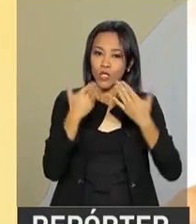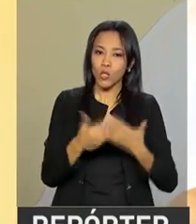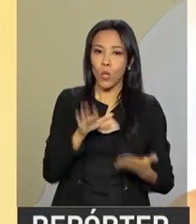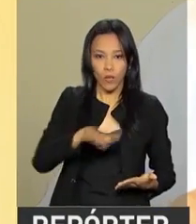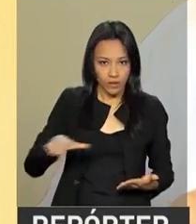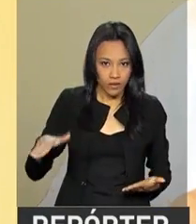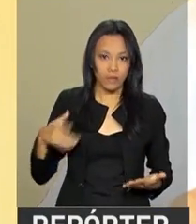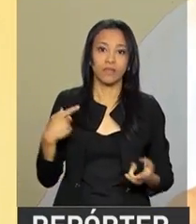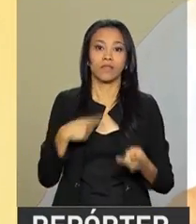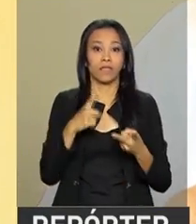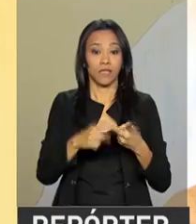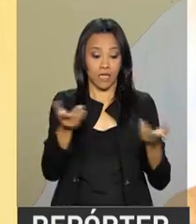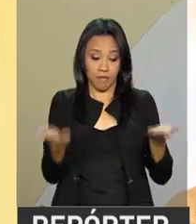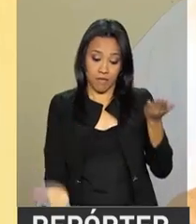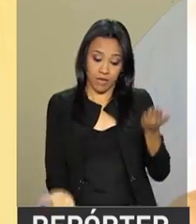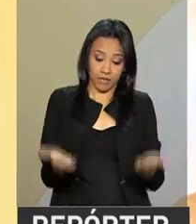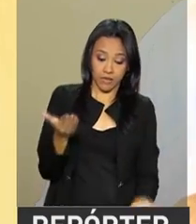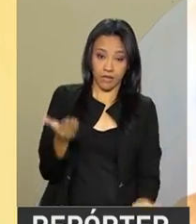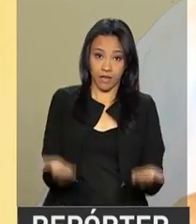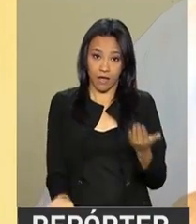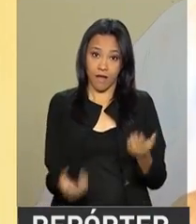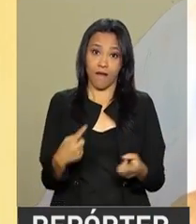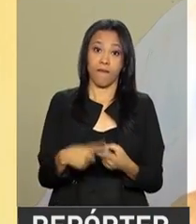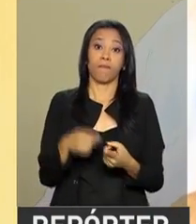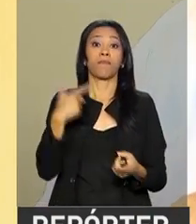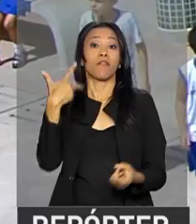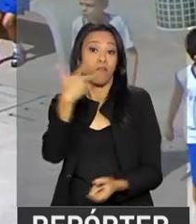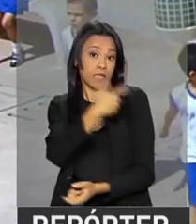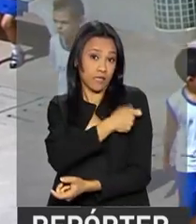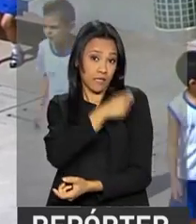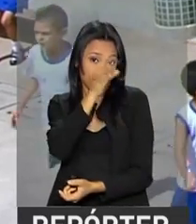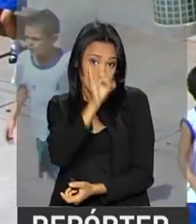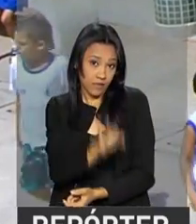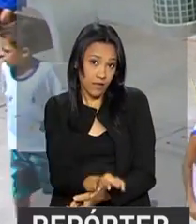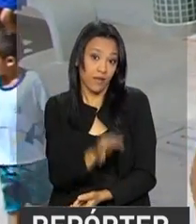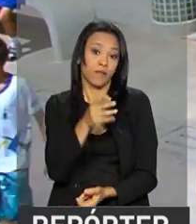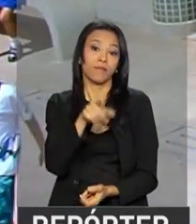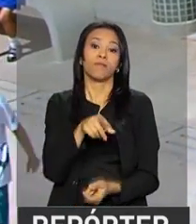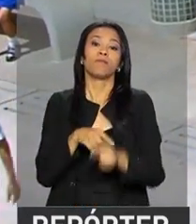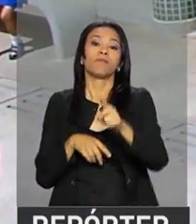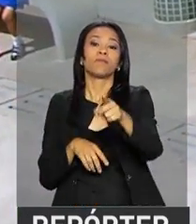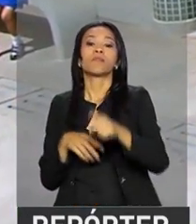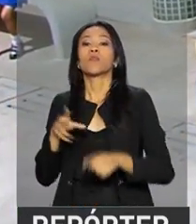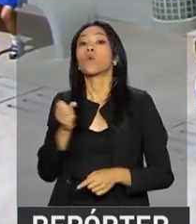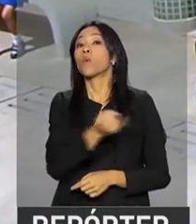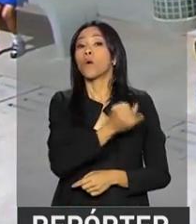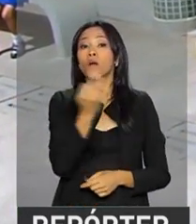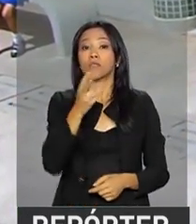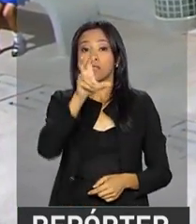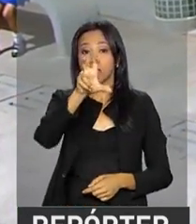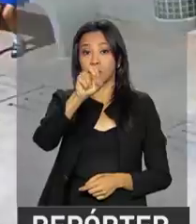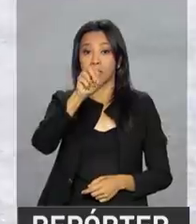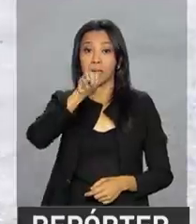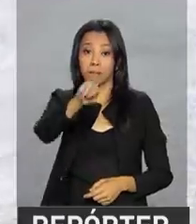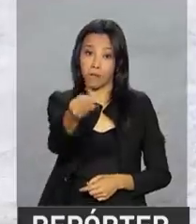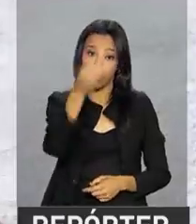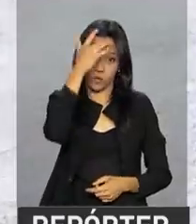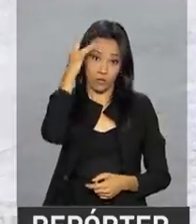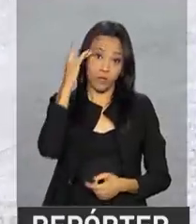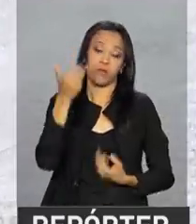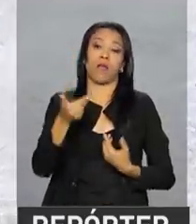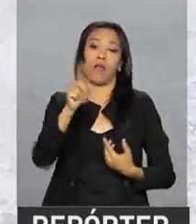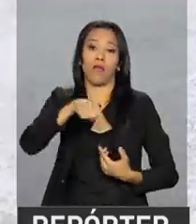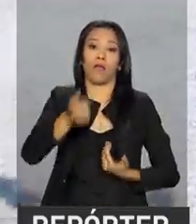fazer a pesagem no posto, as vacinas têm que estar em dia. O programa atende quase 50 milhões de pessoas.